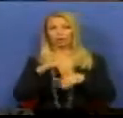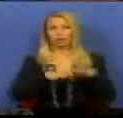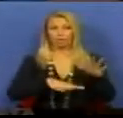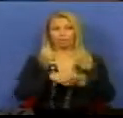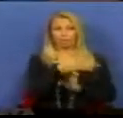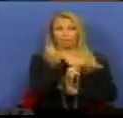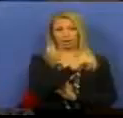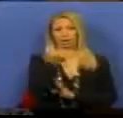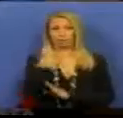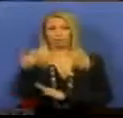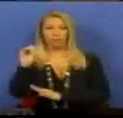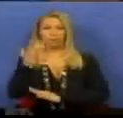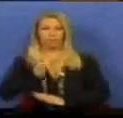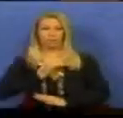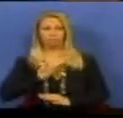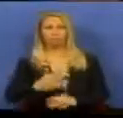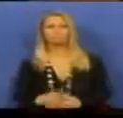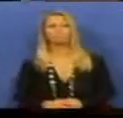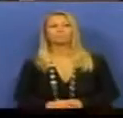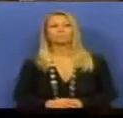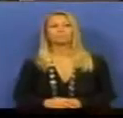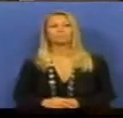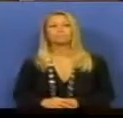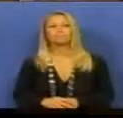Partido Socialista e o Partido Social Democrata.